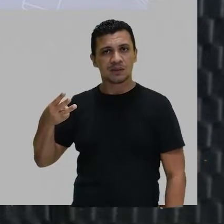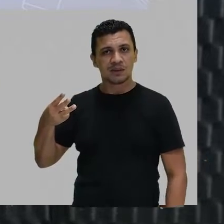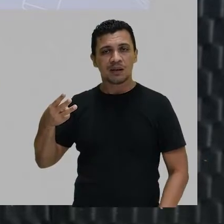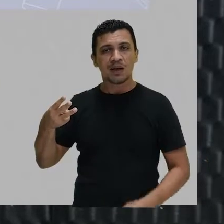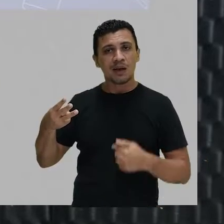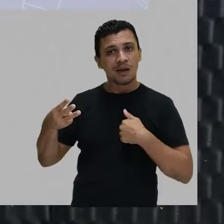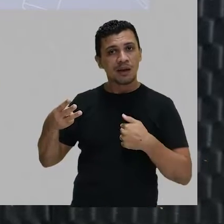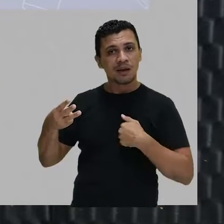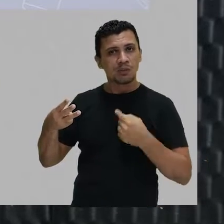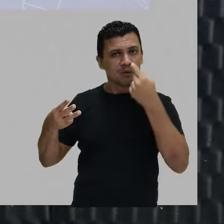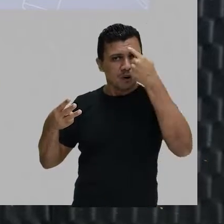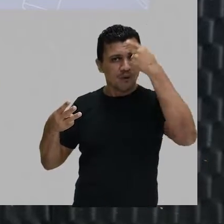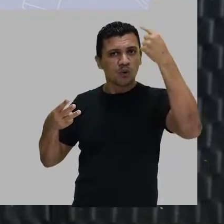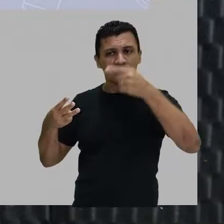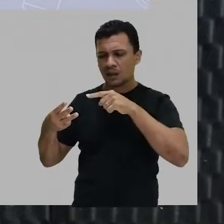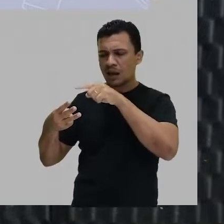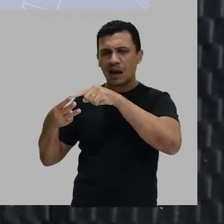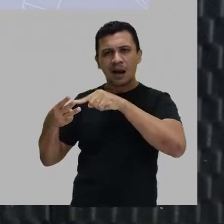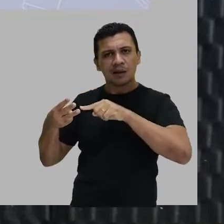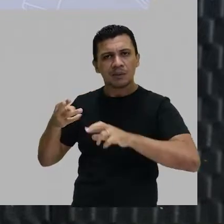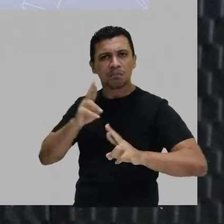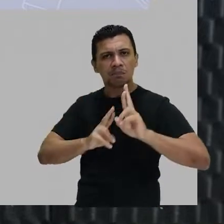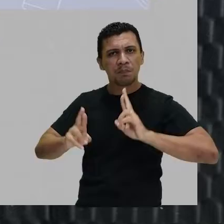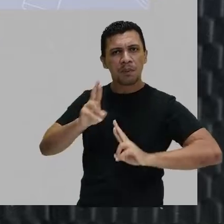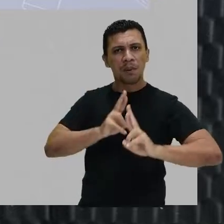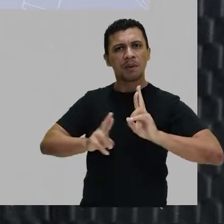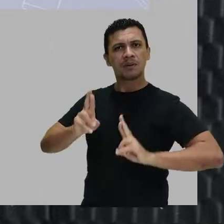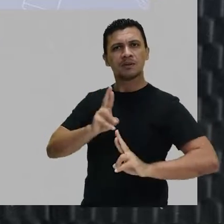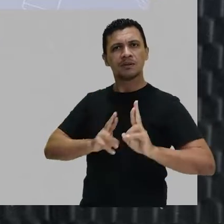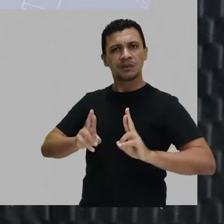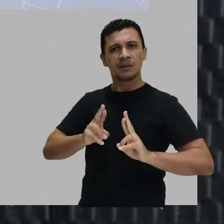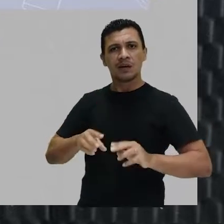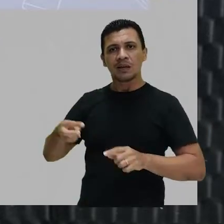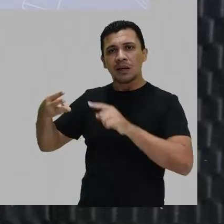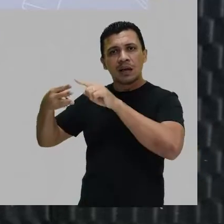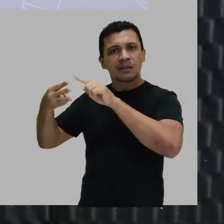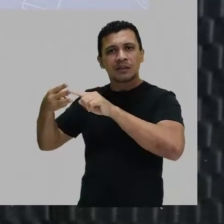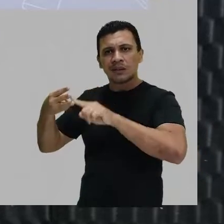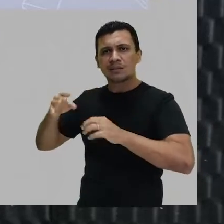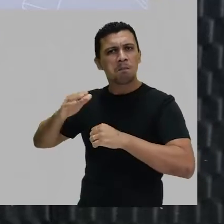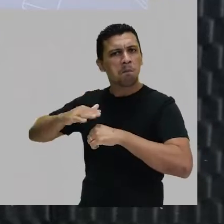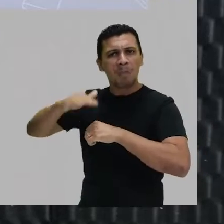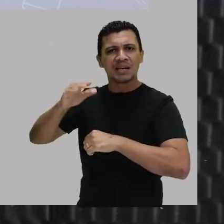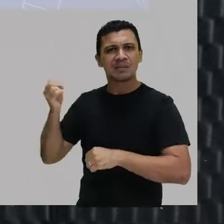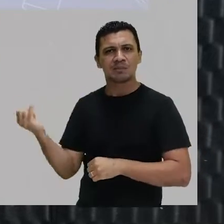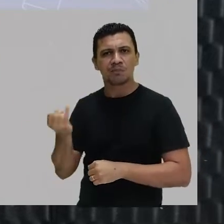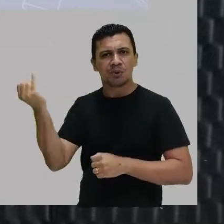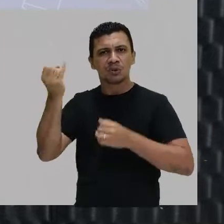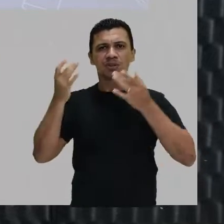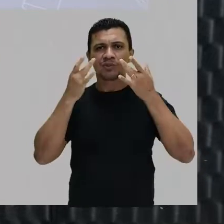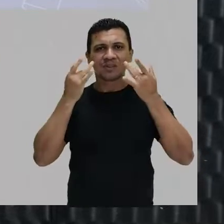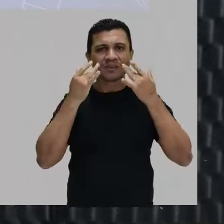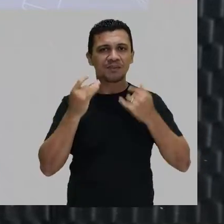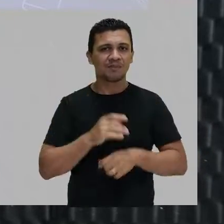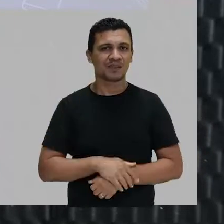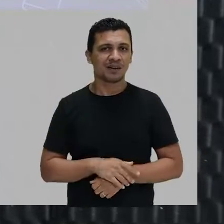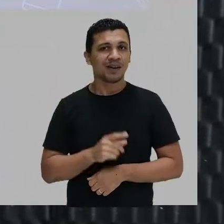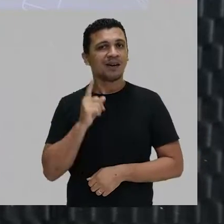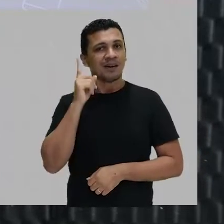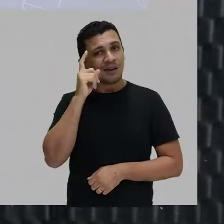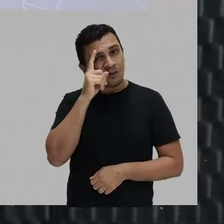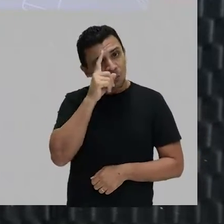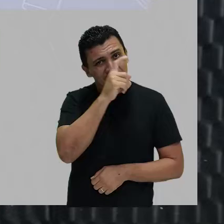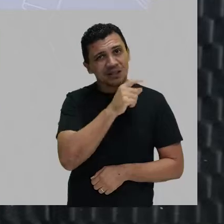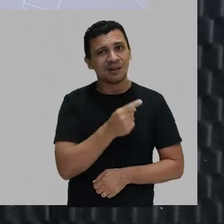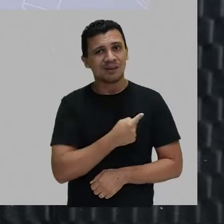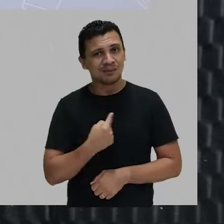vou criar essa relação. A gente chama de os três elementos mais importantes do teatro. Foi complicado e ainda está sendo complicado